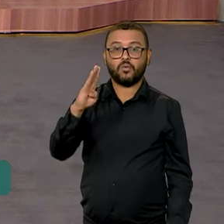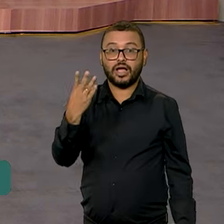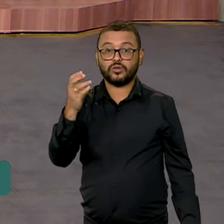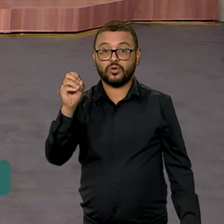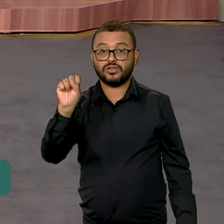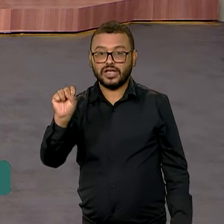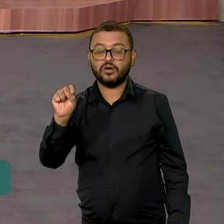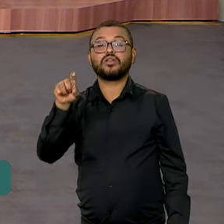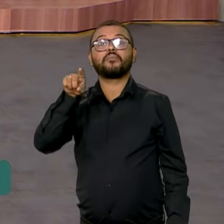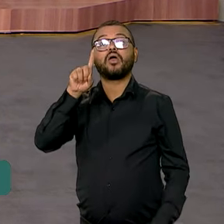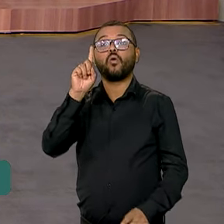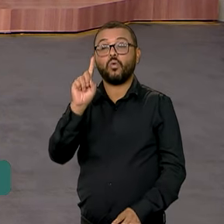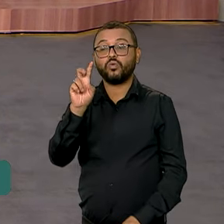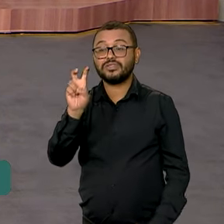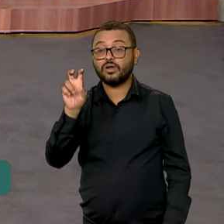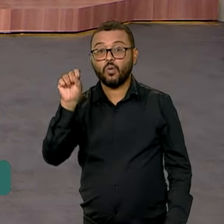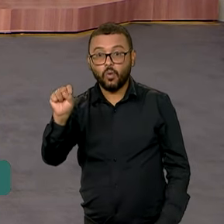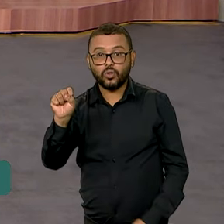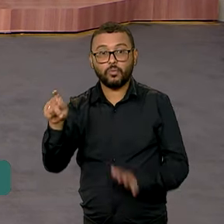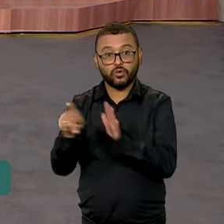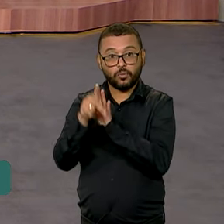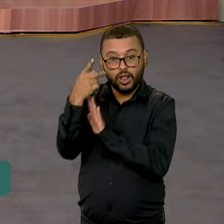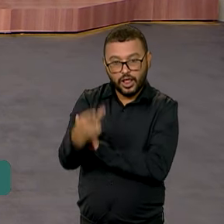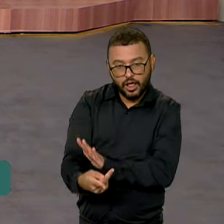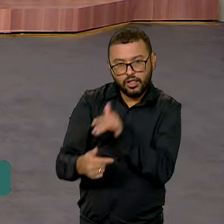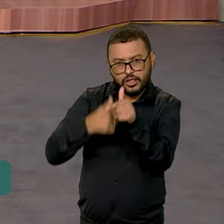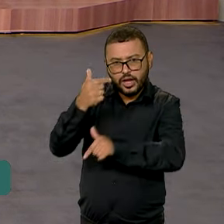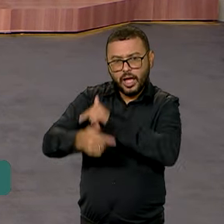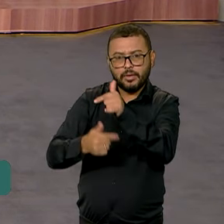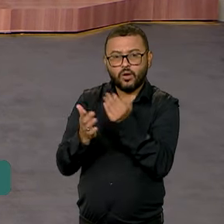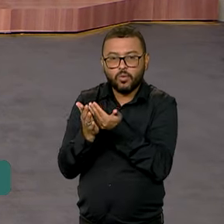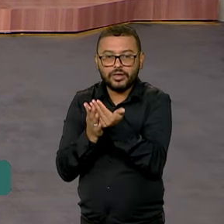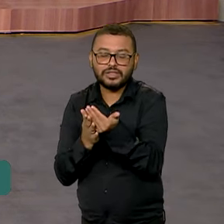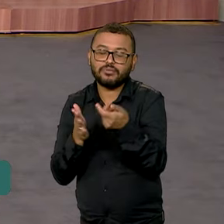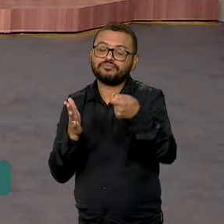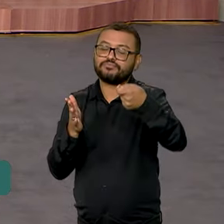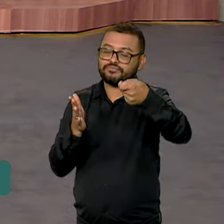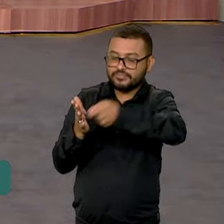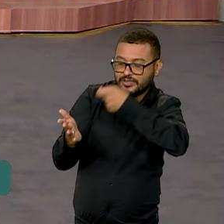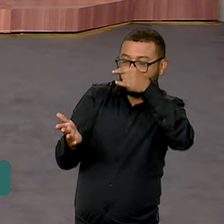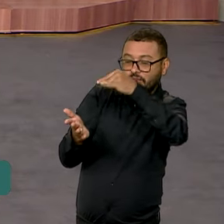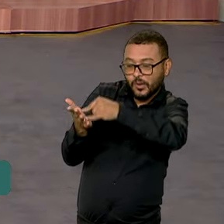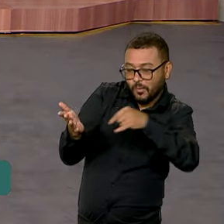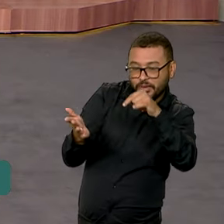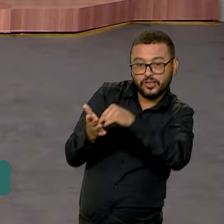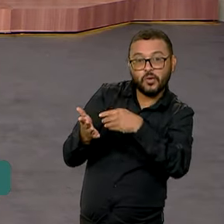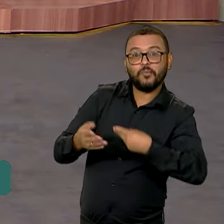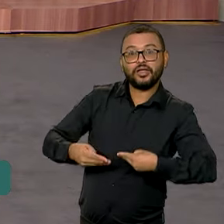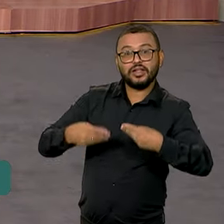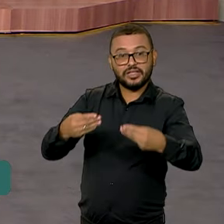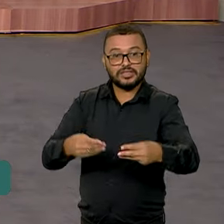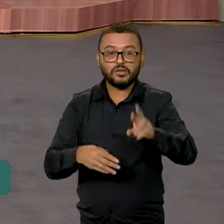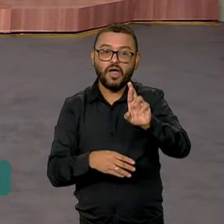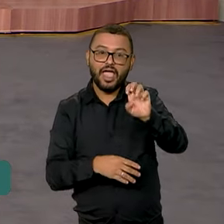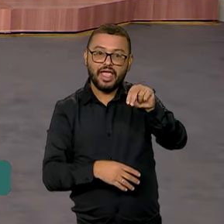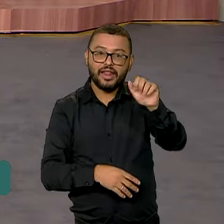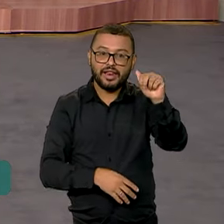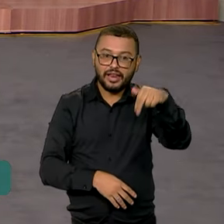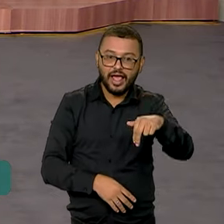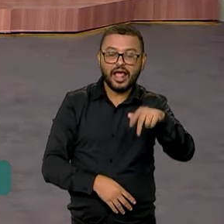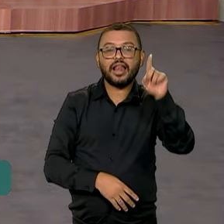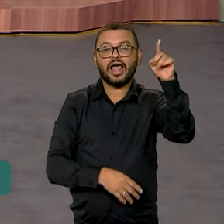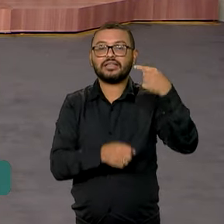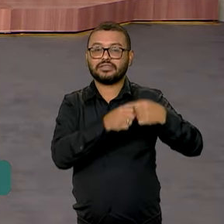e 158. A ordem de serviço para as obras foi assinada pelo ministro dos Transportes, Renan Filho,